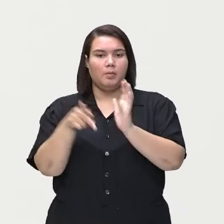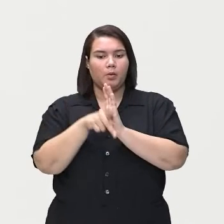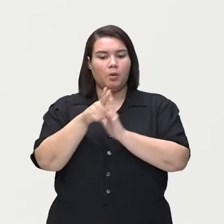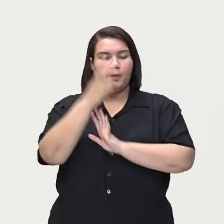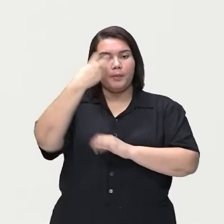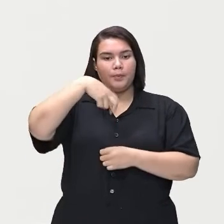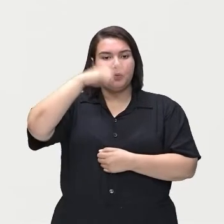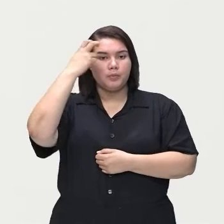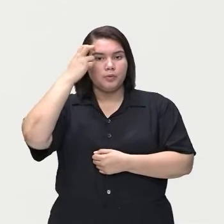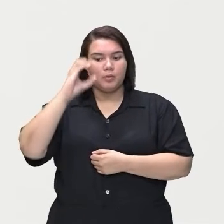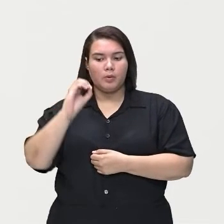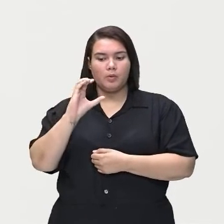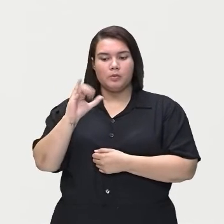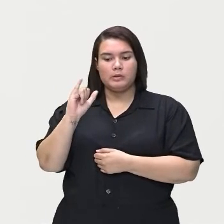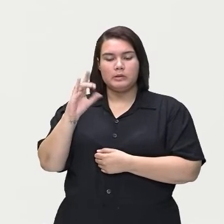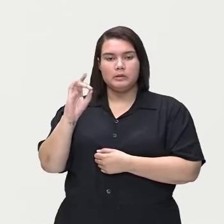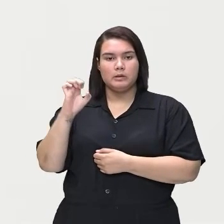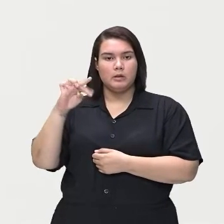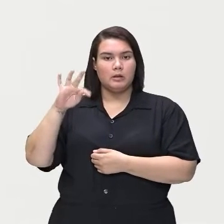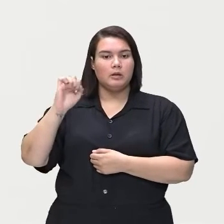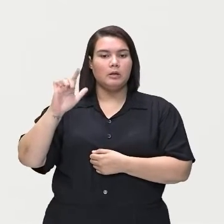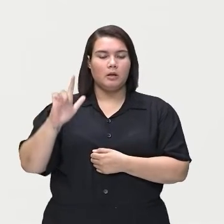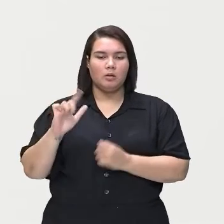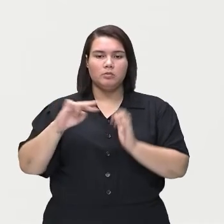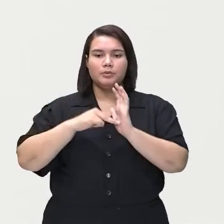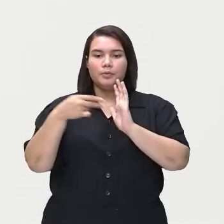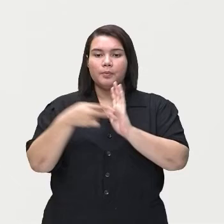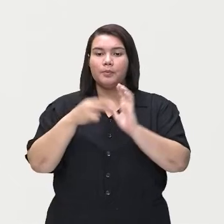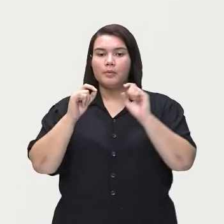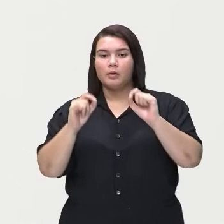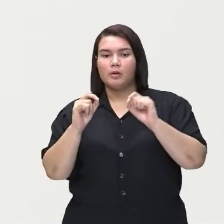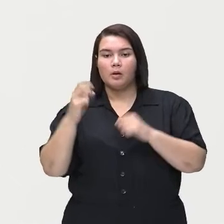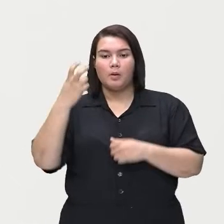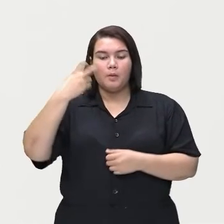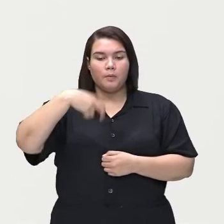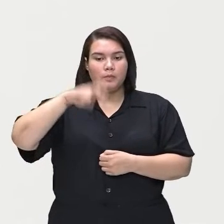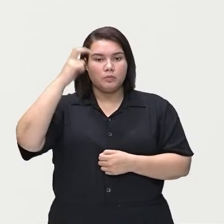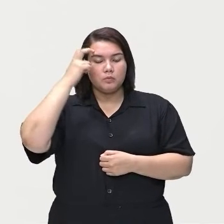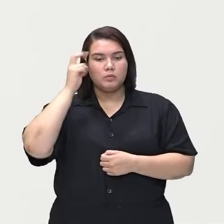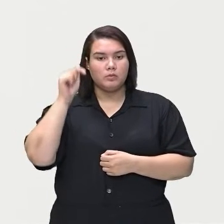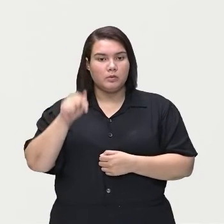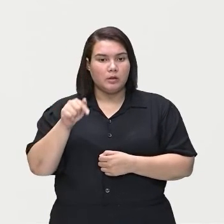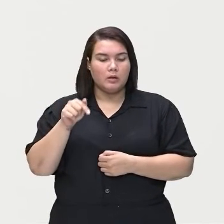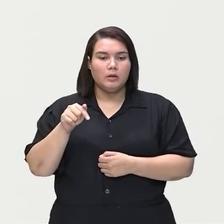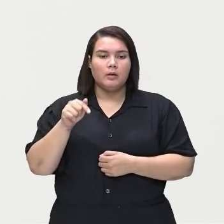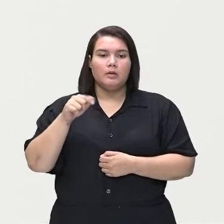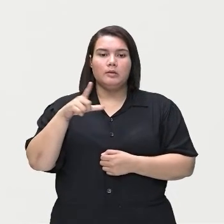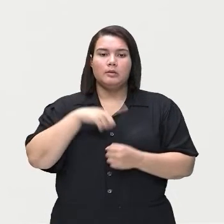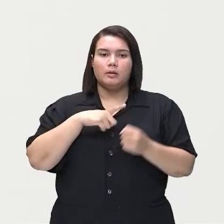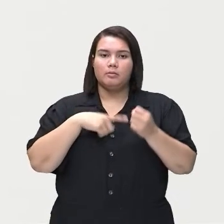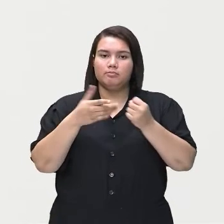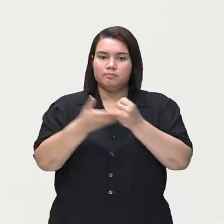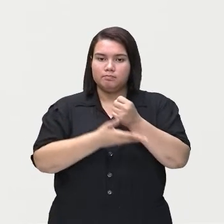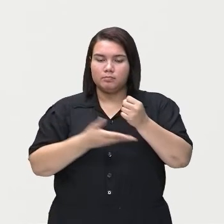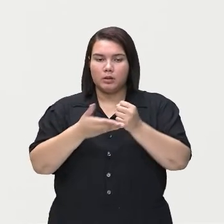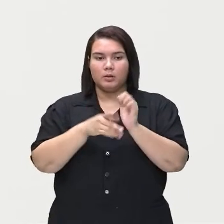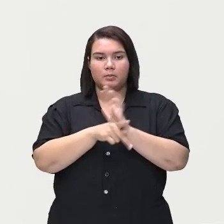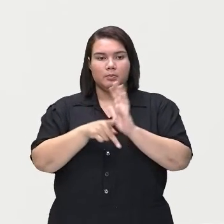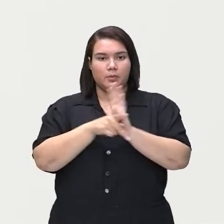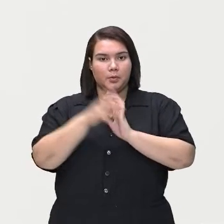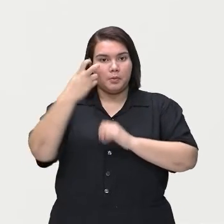da cultura ocidental. Ou seja, a cultura grego-romana, ela é a base aí da